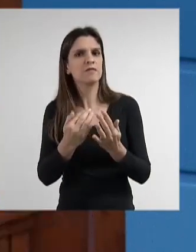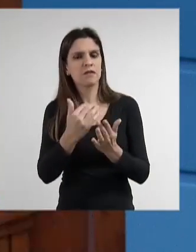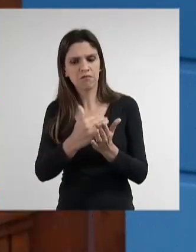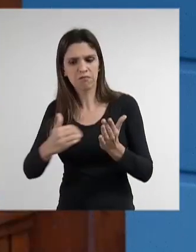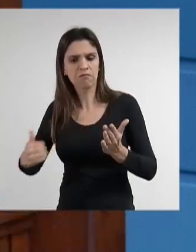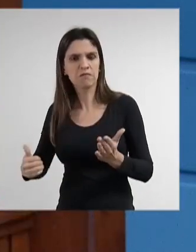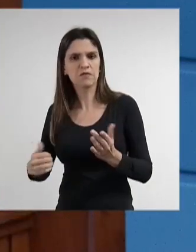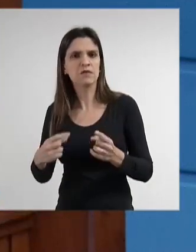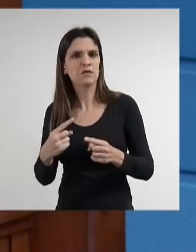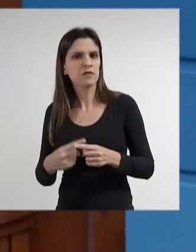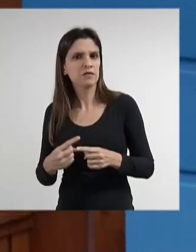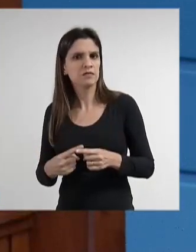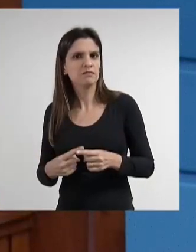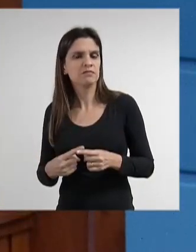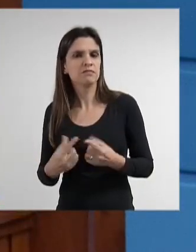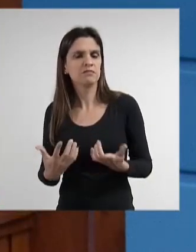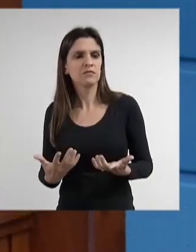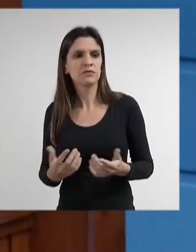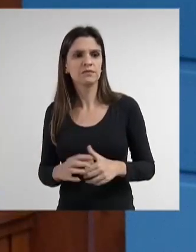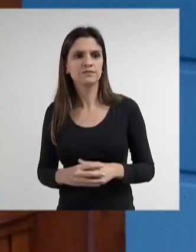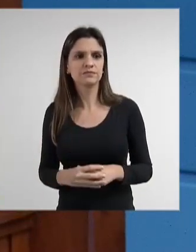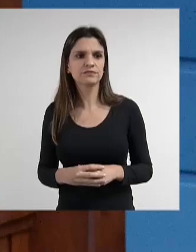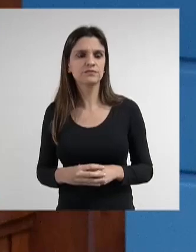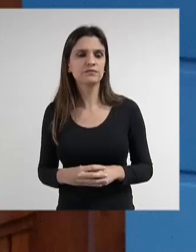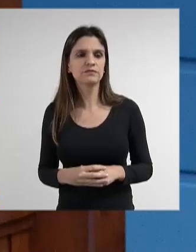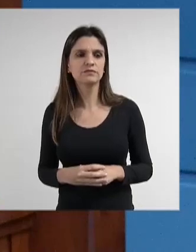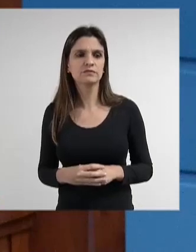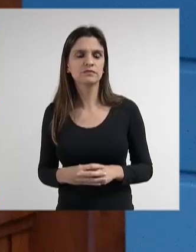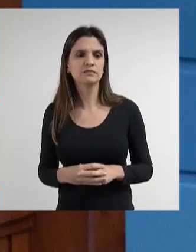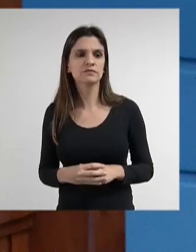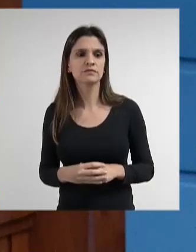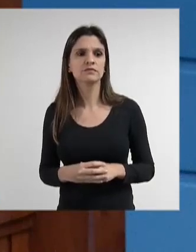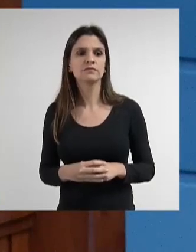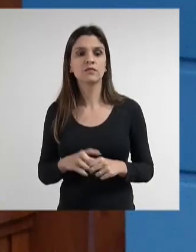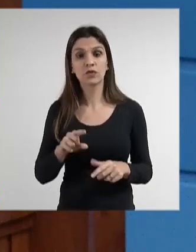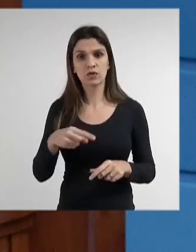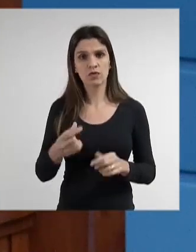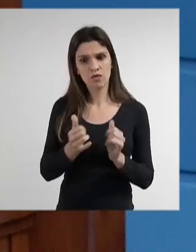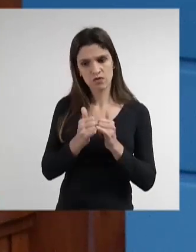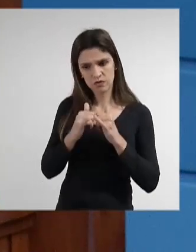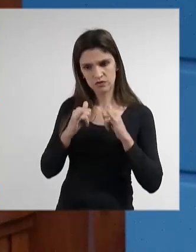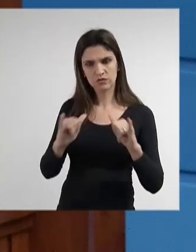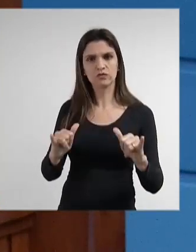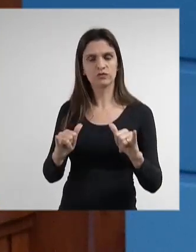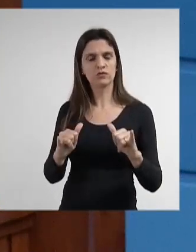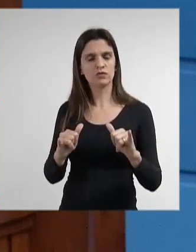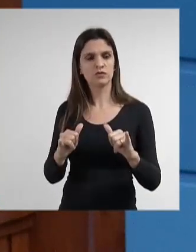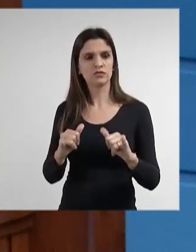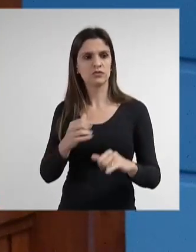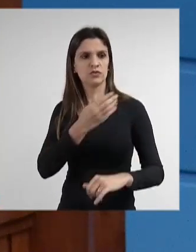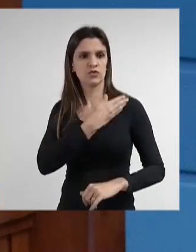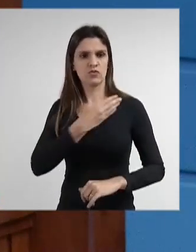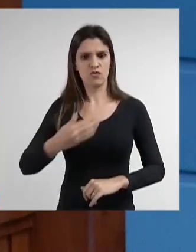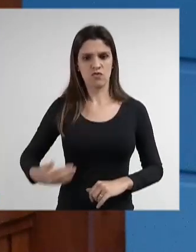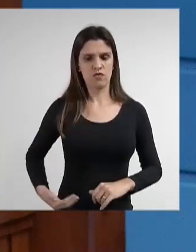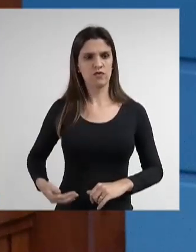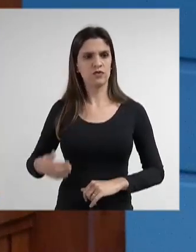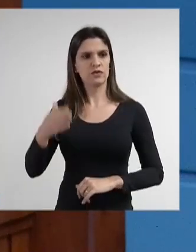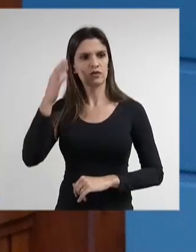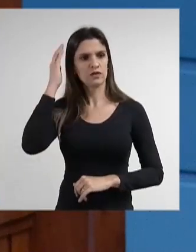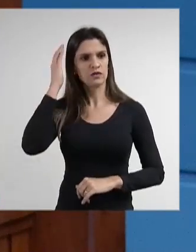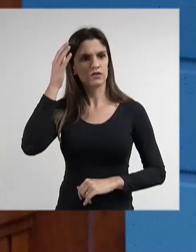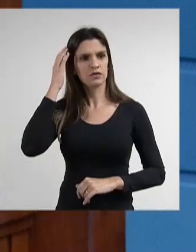Aqui tem uma notícia dizendo que o governador afirmou que essas 22 mil